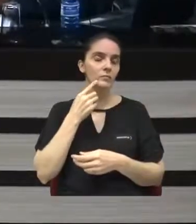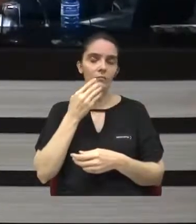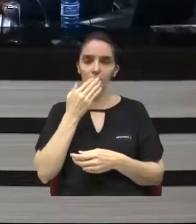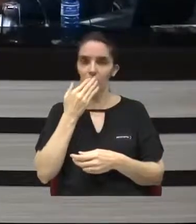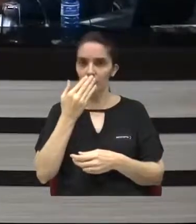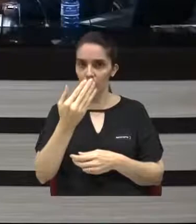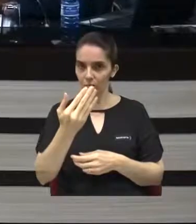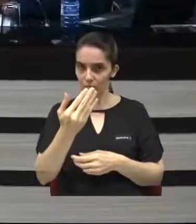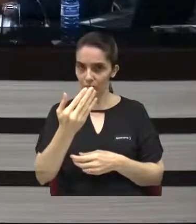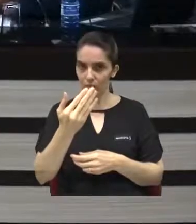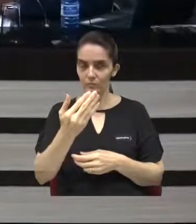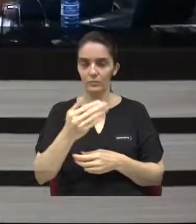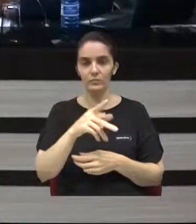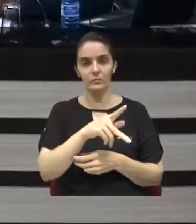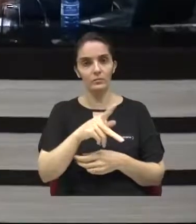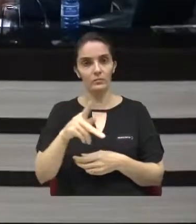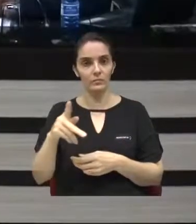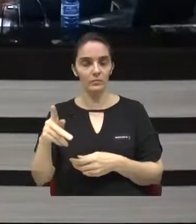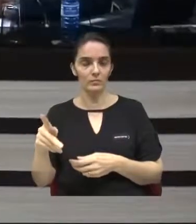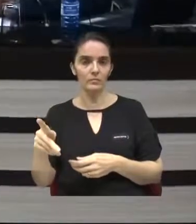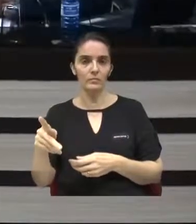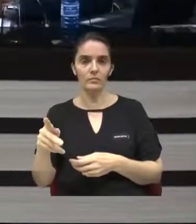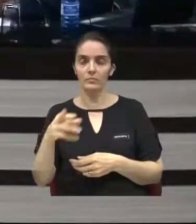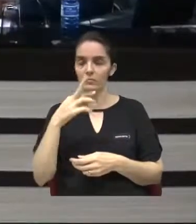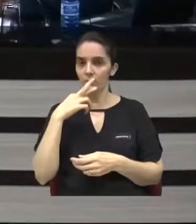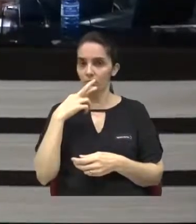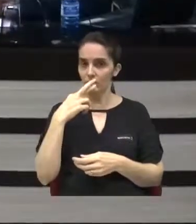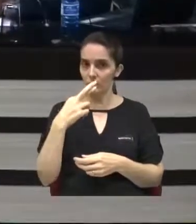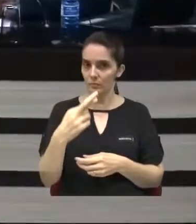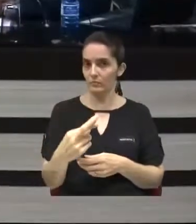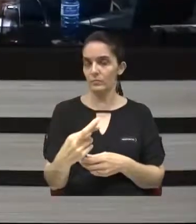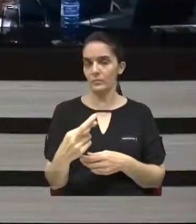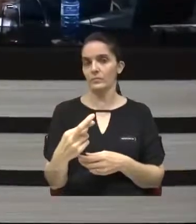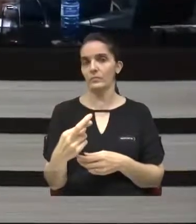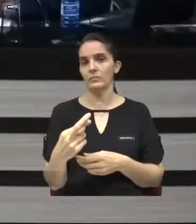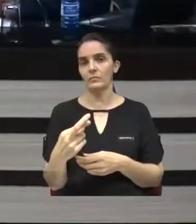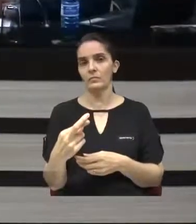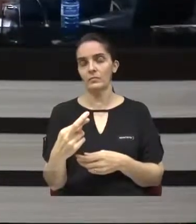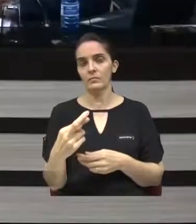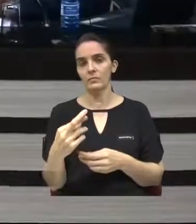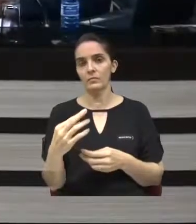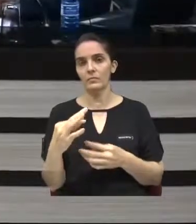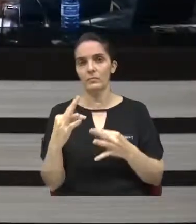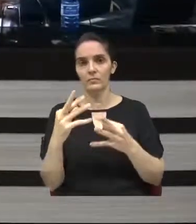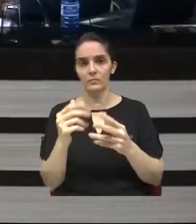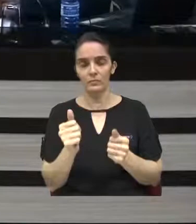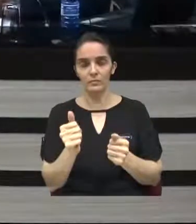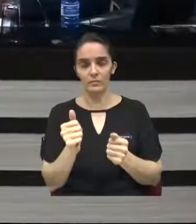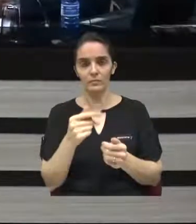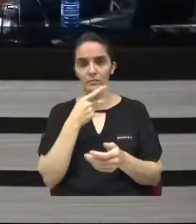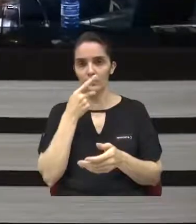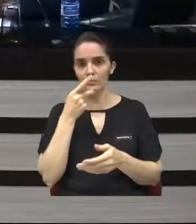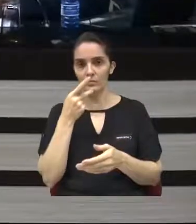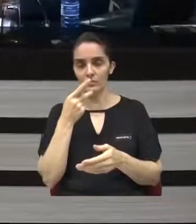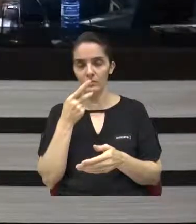pedindo-nos o ilustre presidente manifestação acerca do pleito daquele edil, constante nos ofícios mencionados, no sentido de